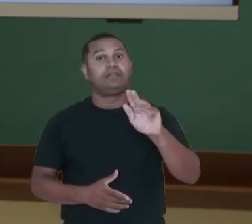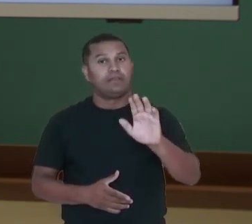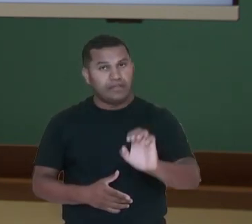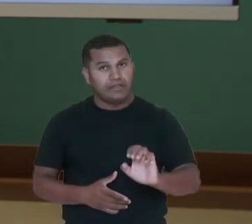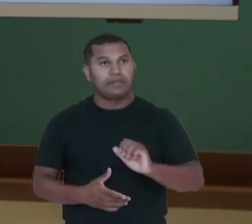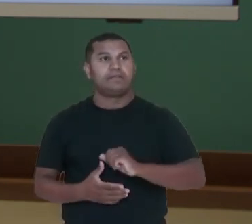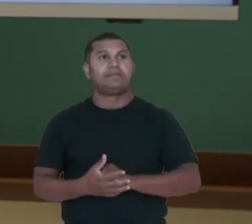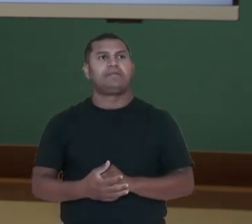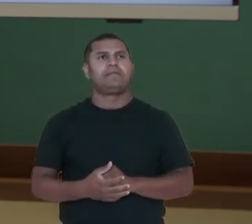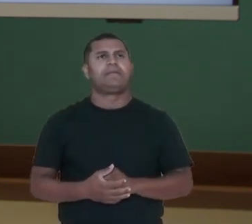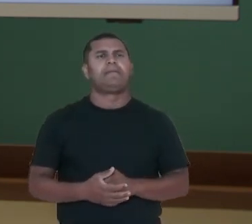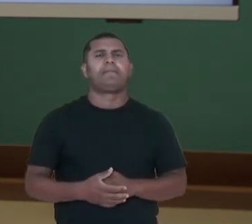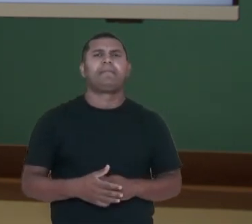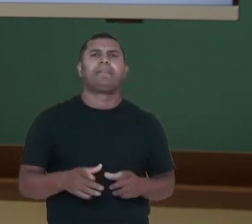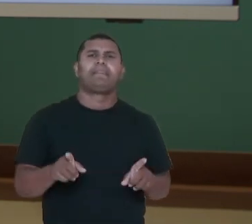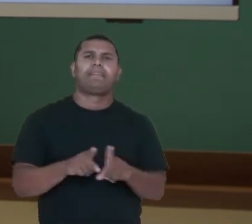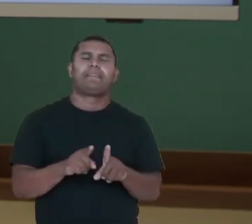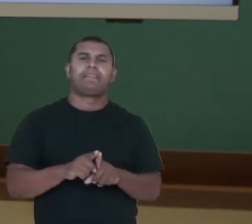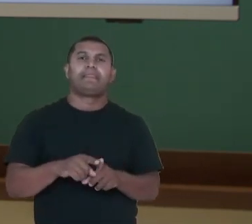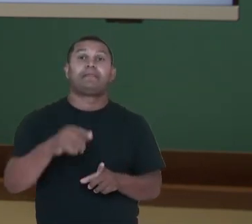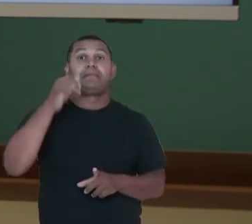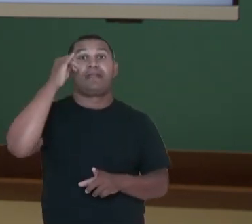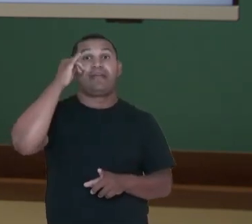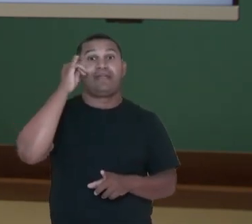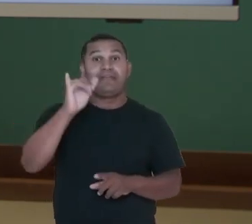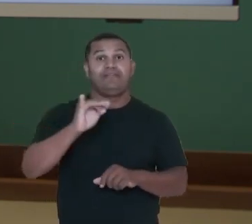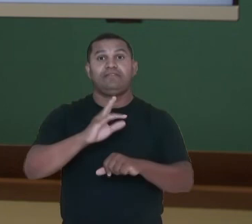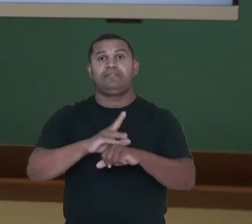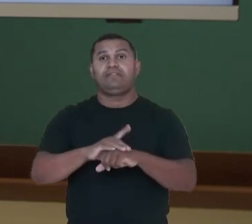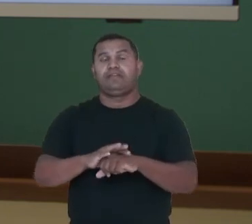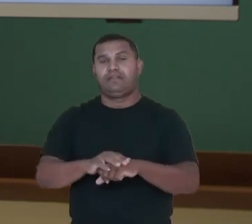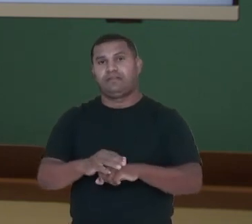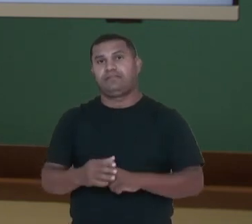para essas doenças e também sobre a erradicação de algumas doenças,